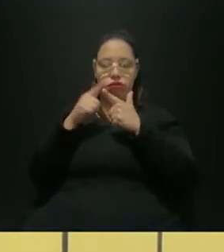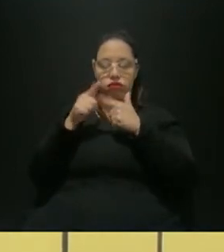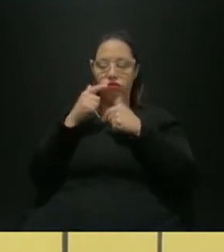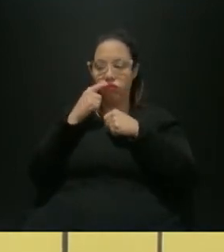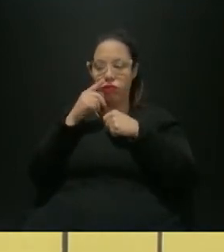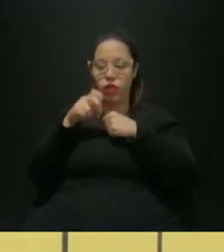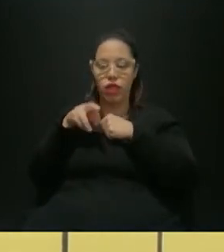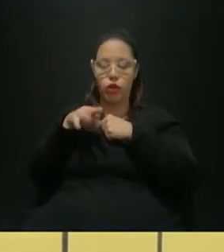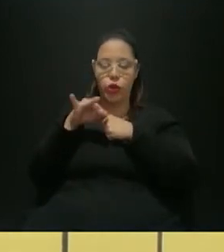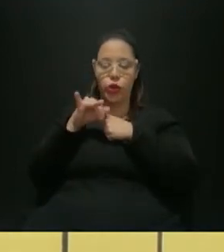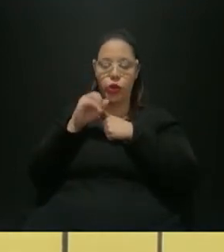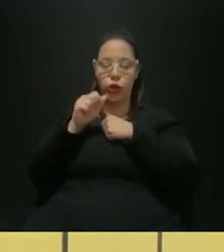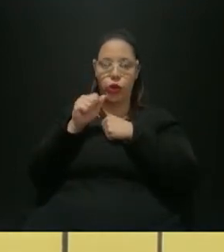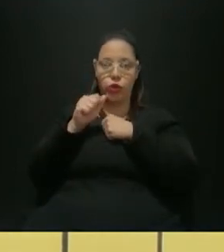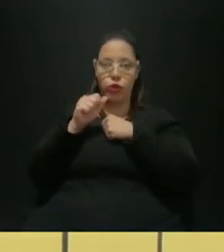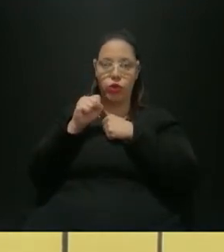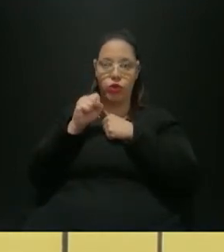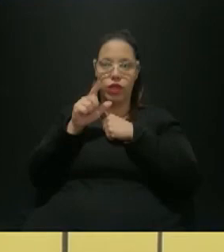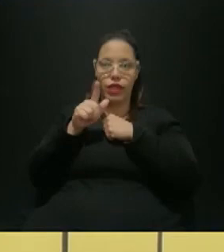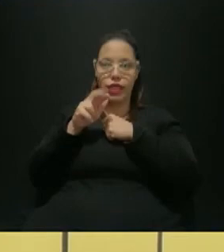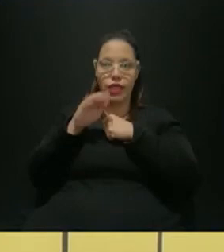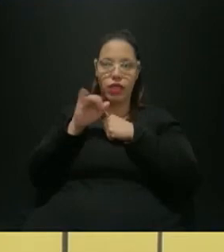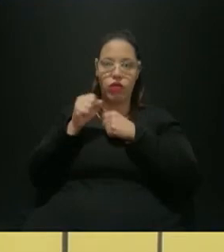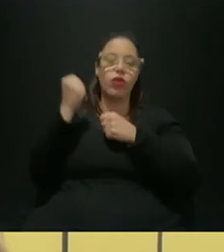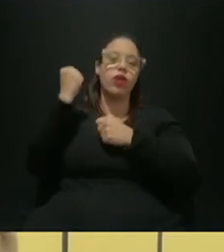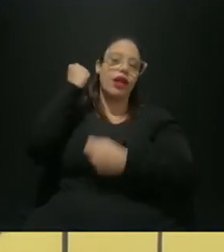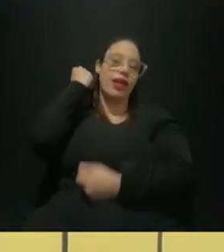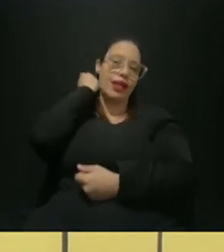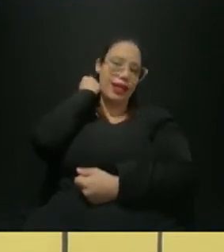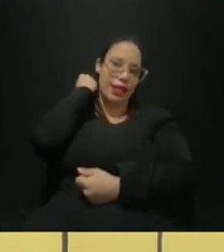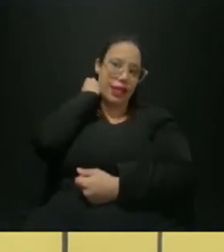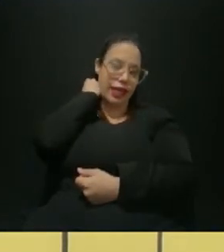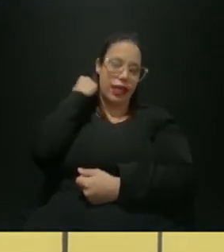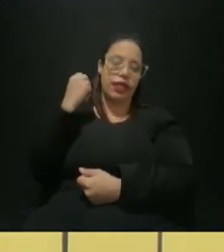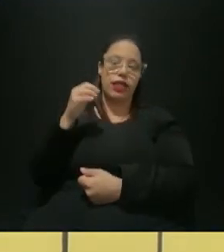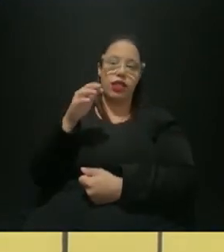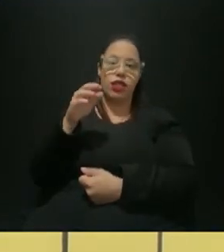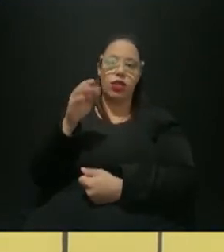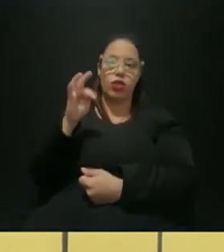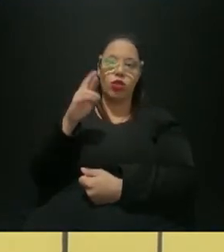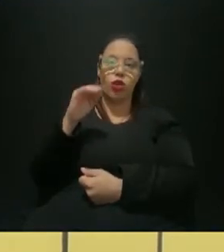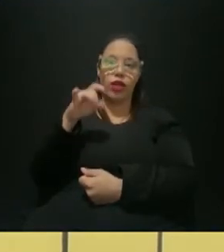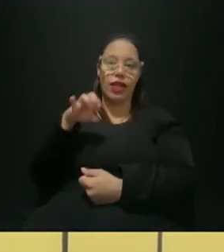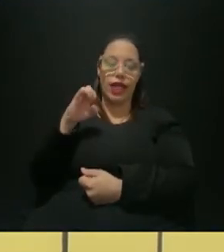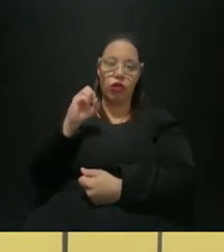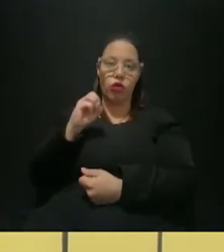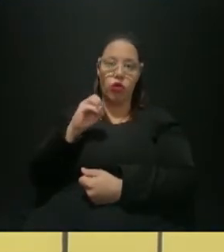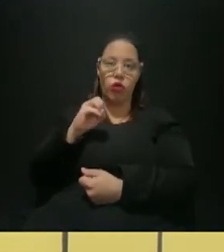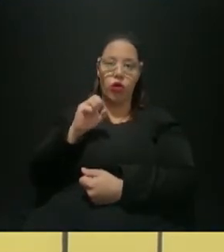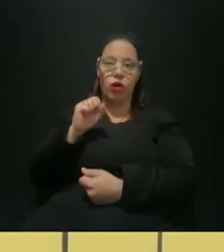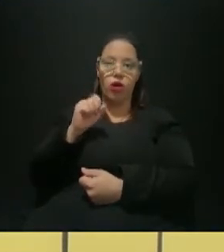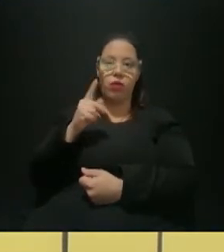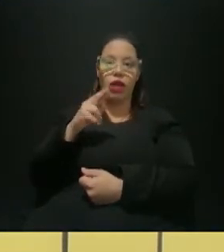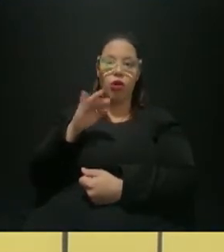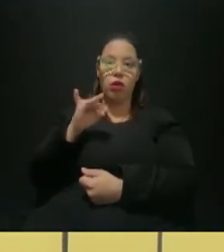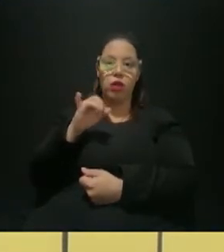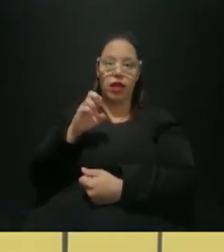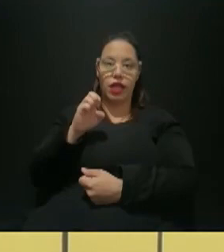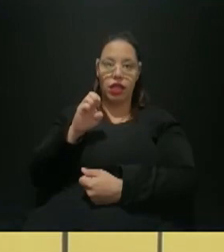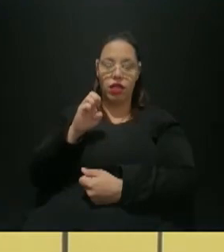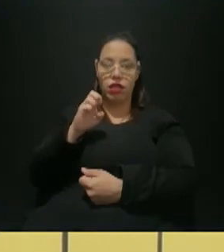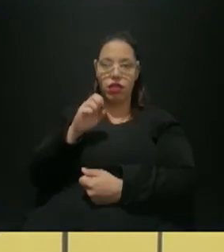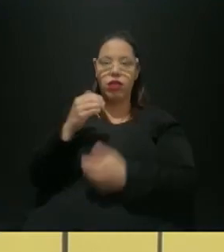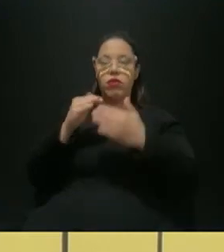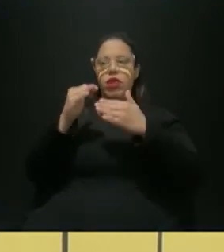lesados, chamados estresse tóxico precoce. Sim. Com alterações do comportamento, não só nesse período, mas a longo prazo.